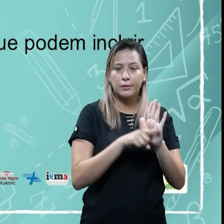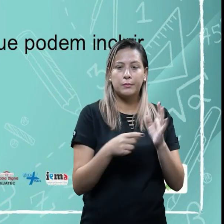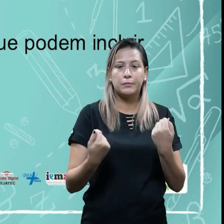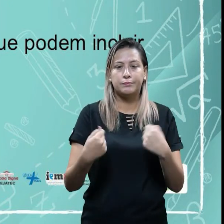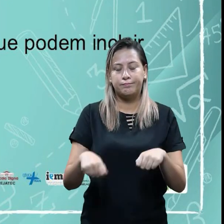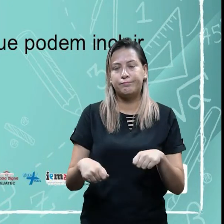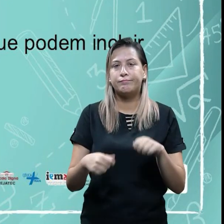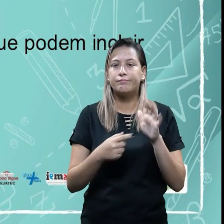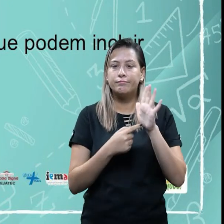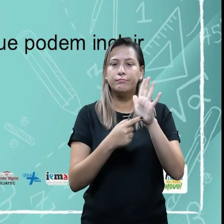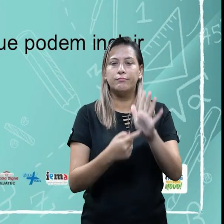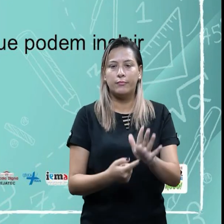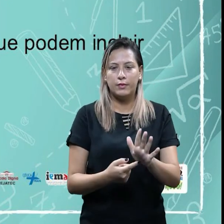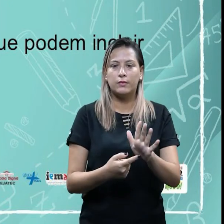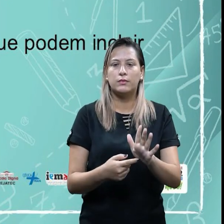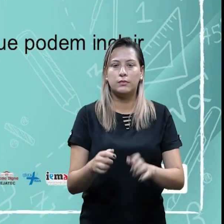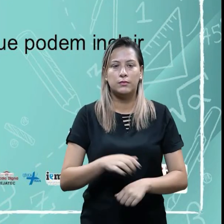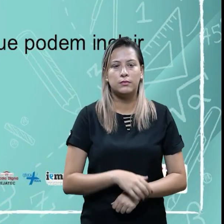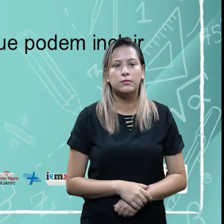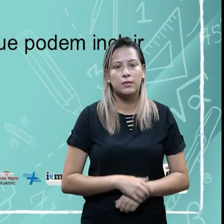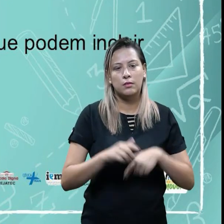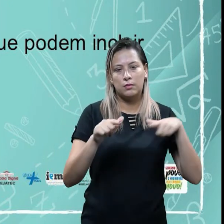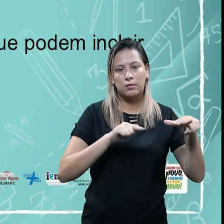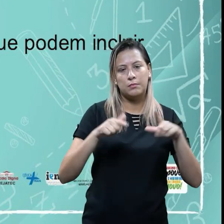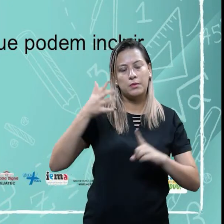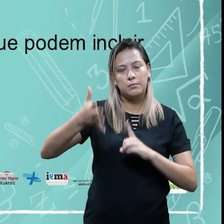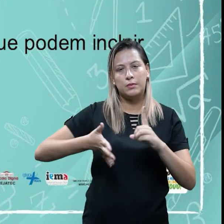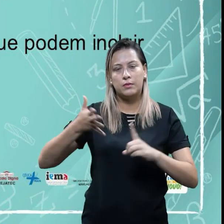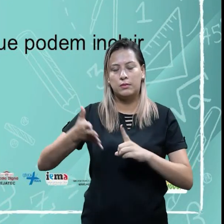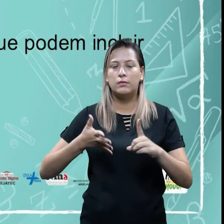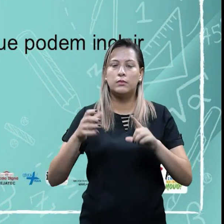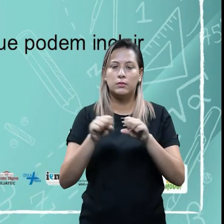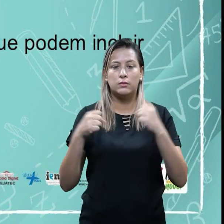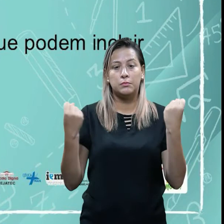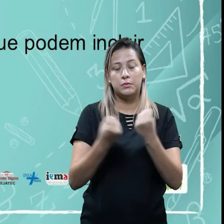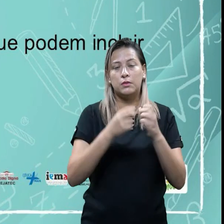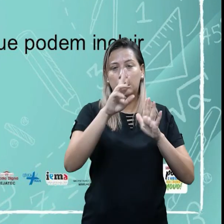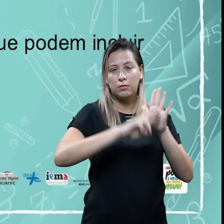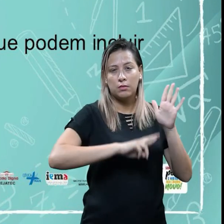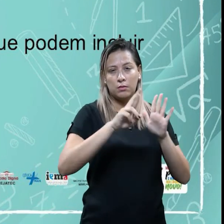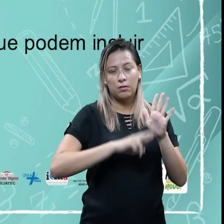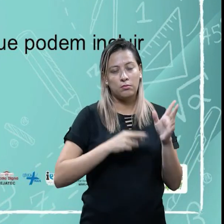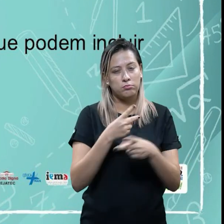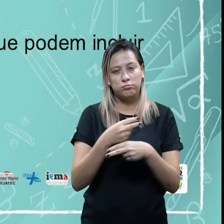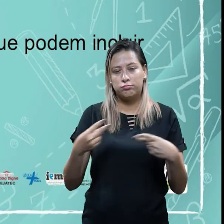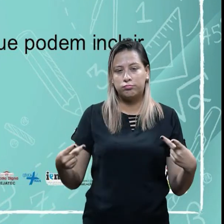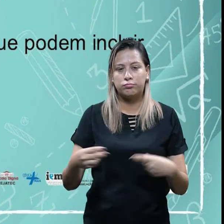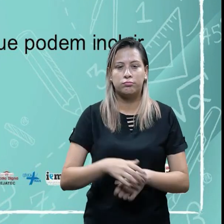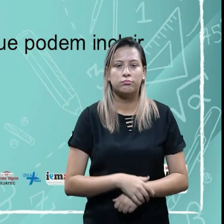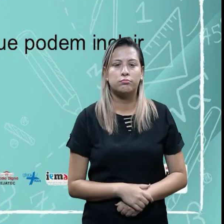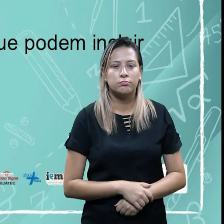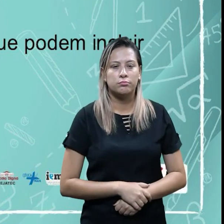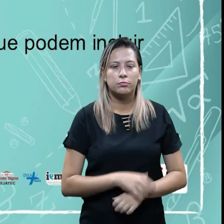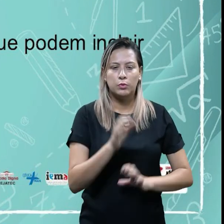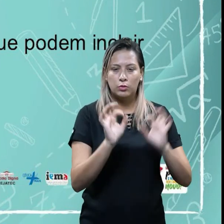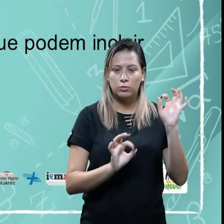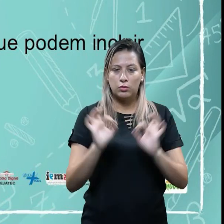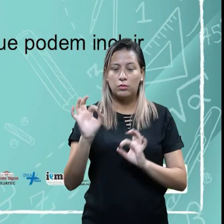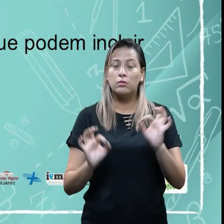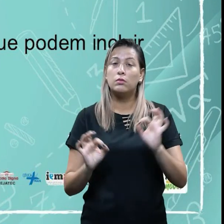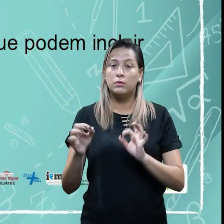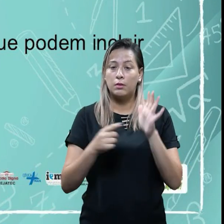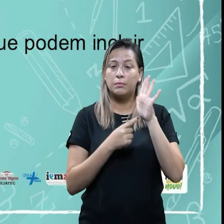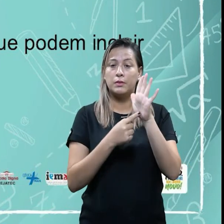possibilitam elaborar apresentações de trabalhos, palestras, seminários, relatórios e etc. É possível preparar apresentações